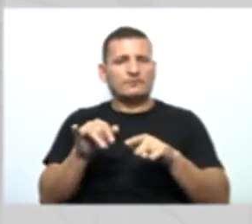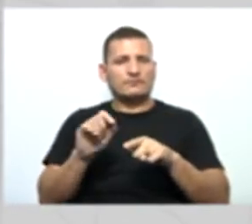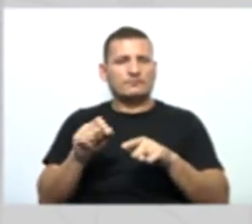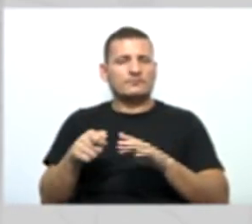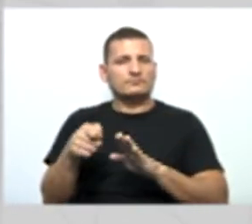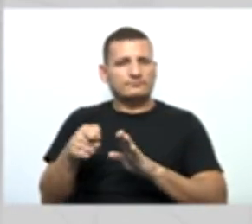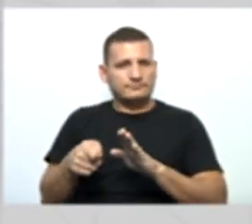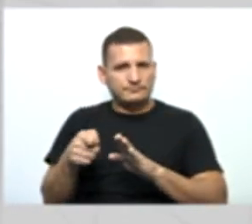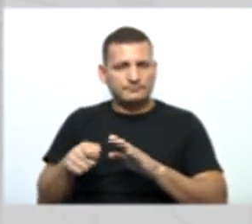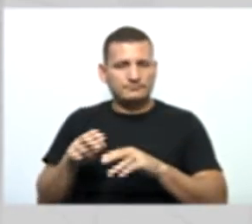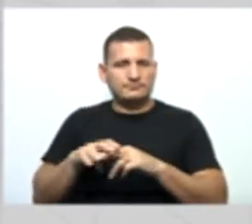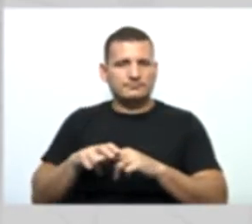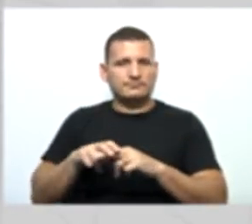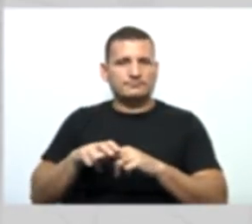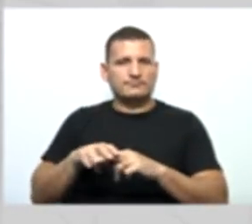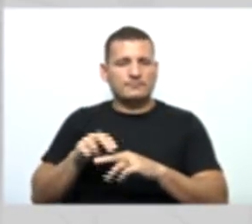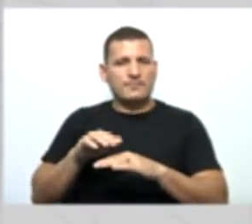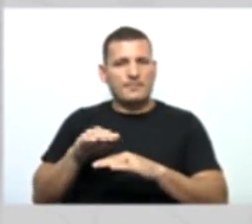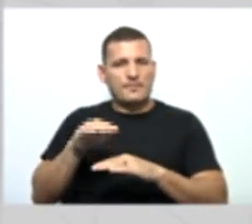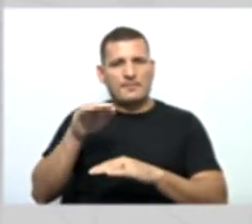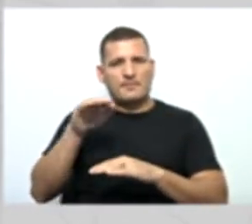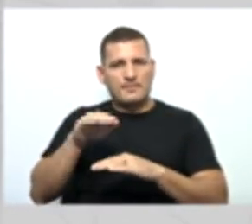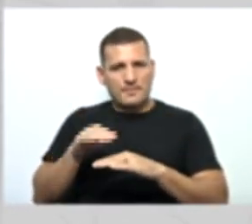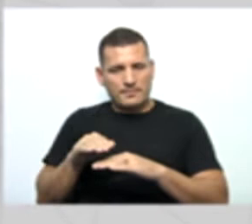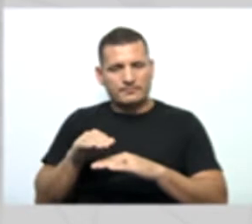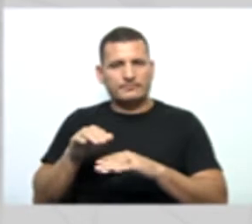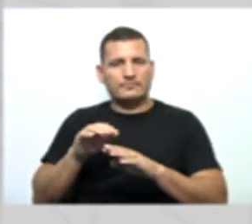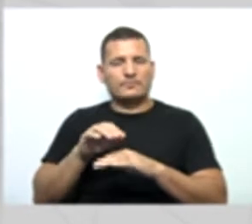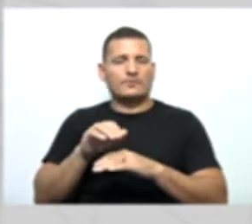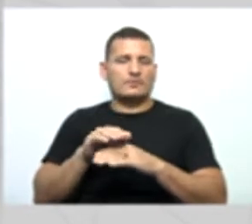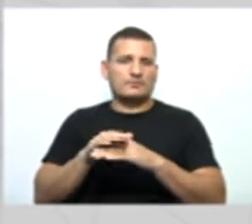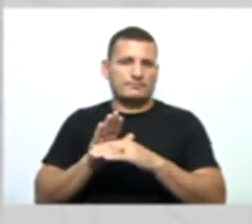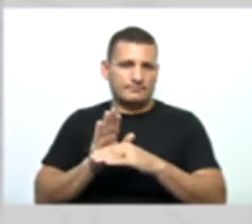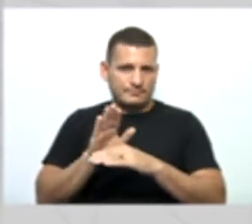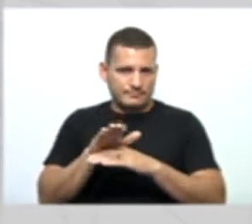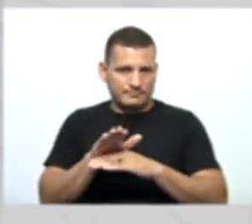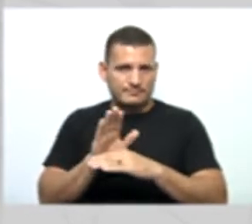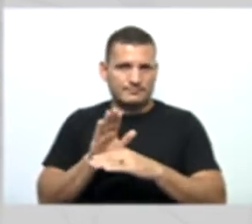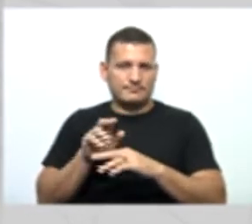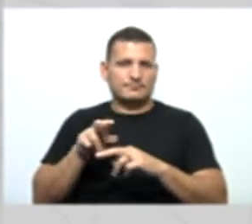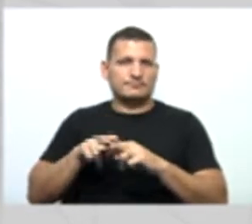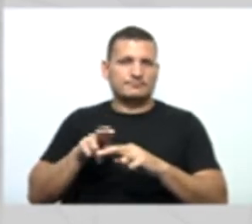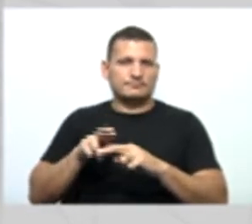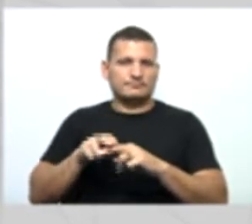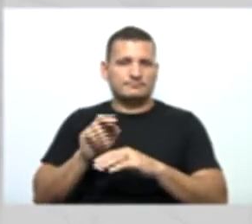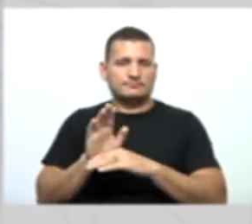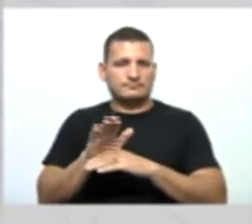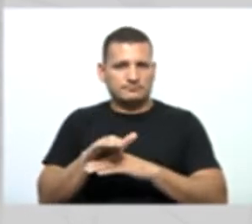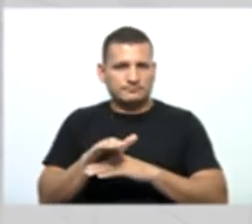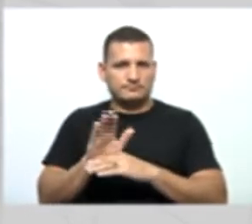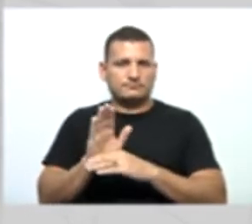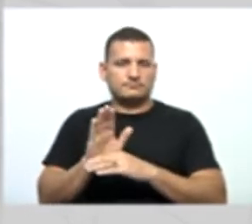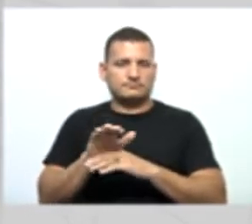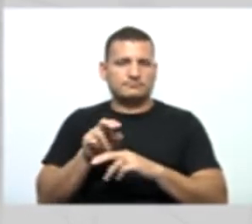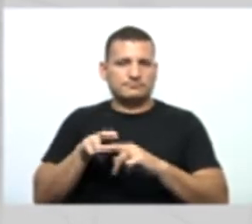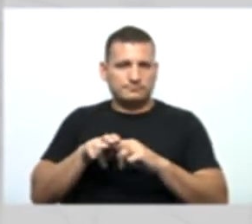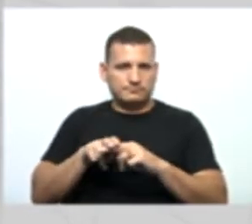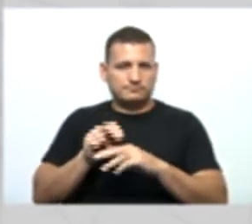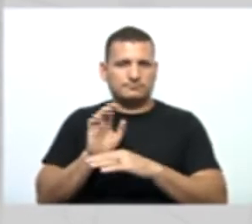regulada, assim como a sua inclinação, ok? Então eu vou adicionar aqui, ó, eu posso